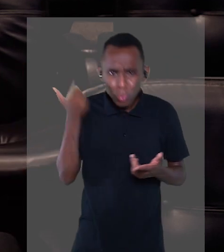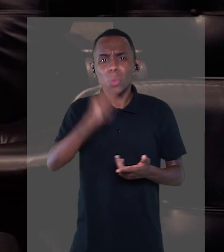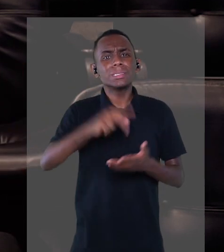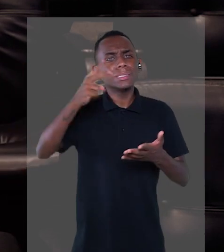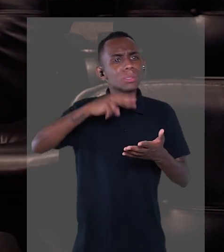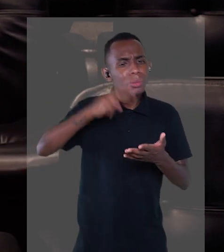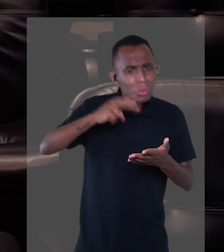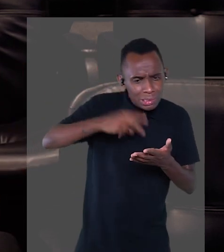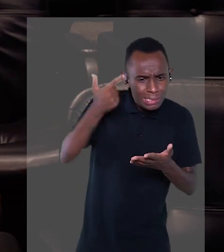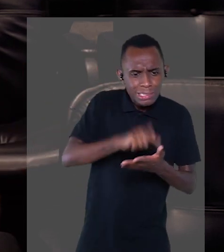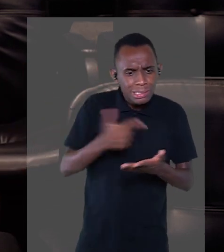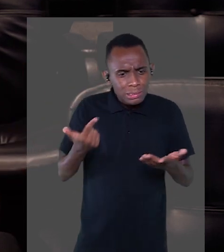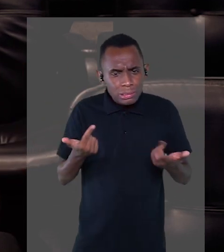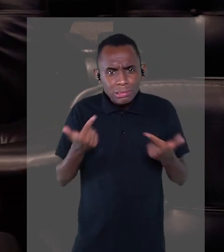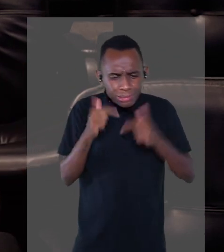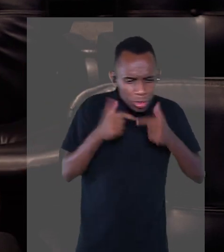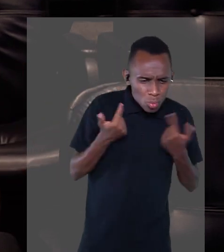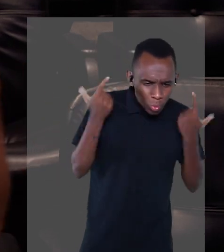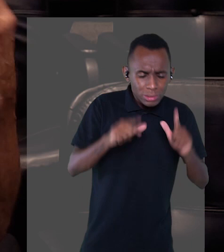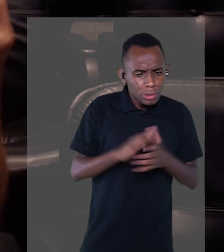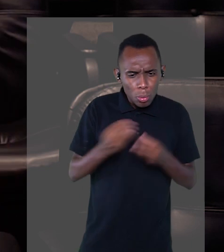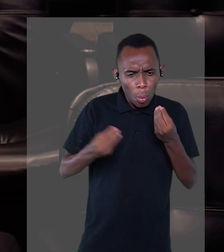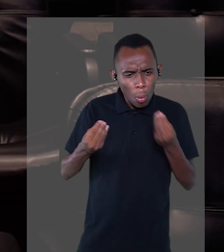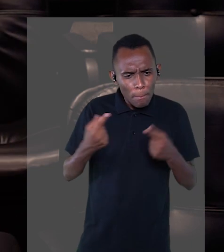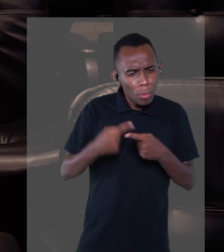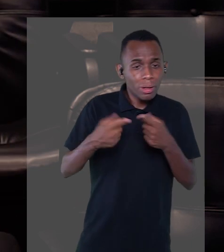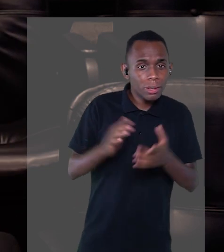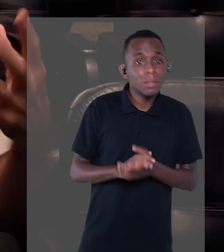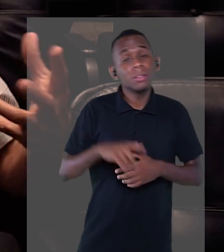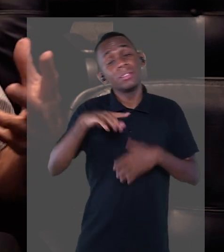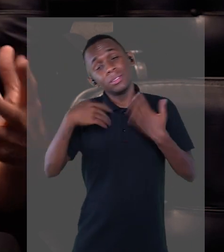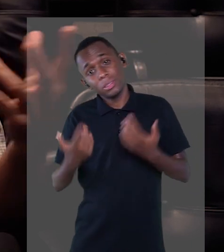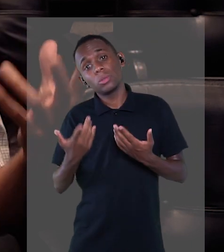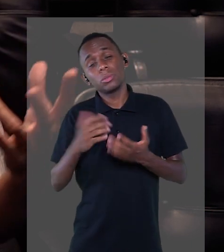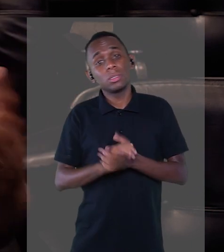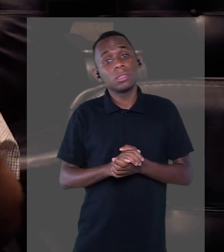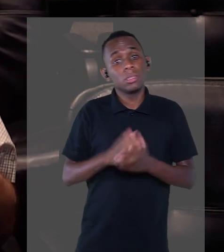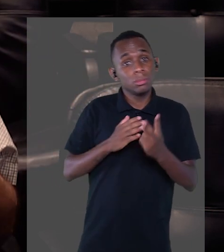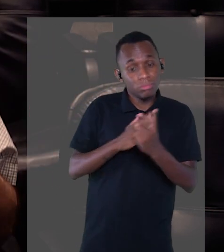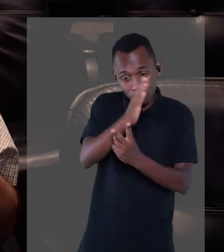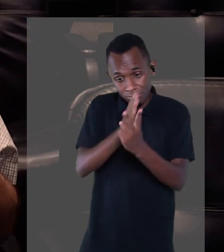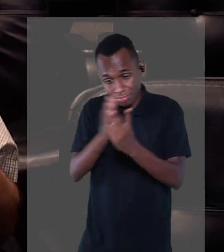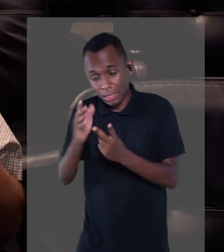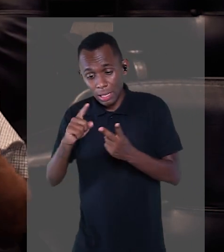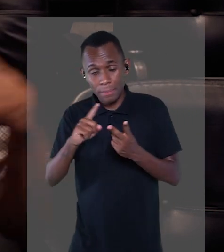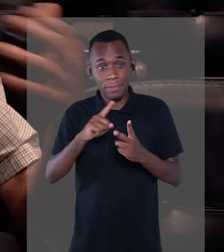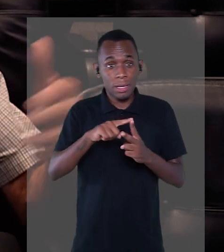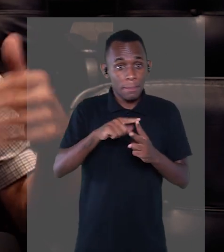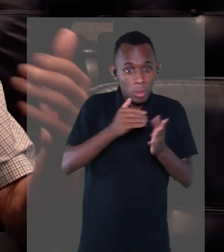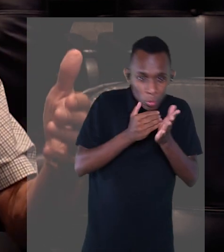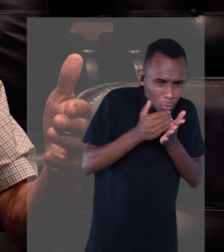conseguindo? E eu comigo, né? Então, são duas impressões. A minha inicial,